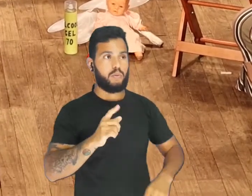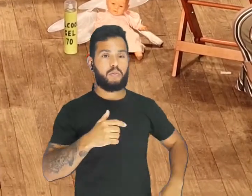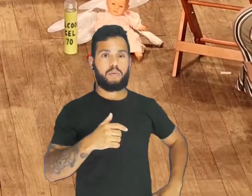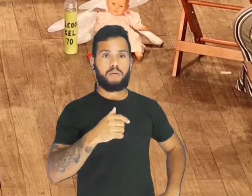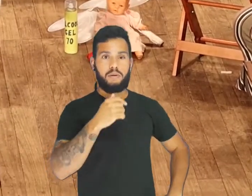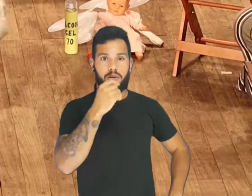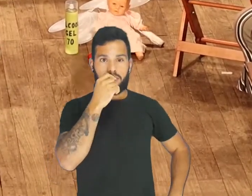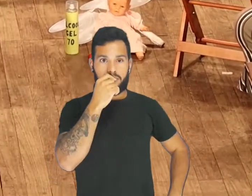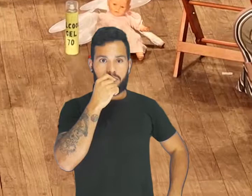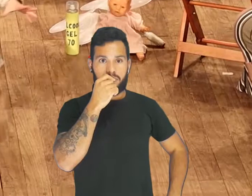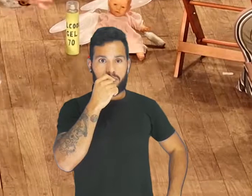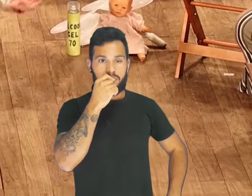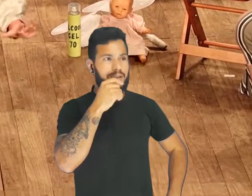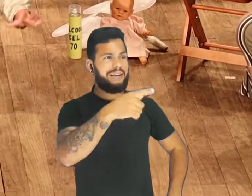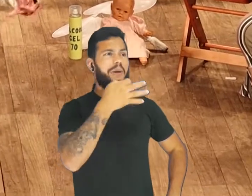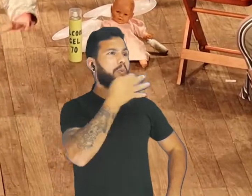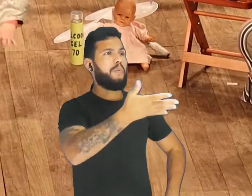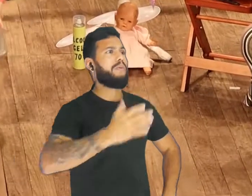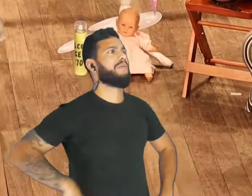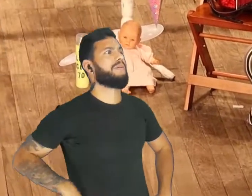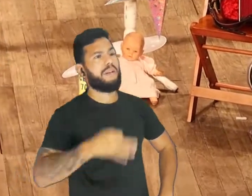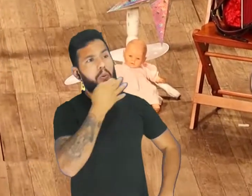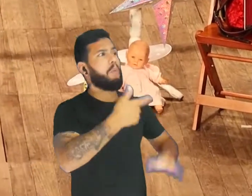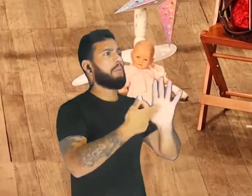casamento. O casamento da bolha. Casamento da bolha.